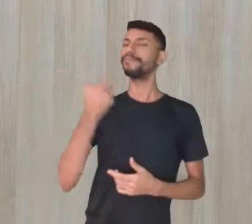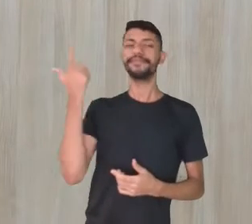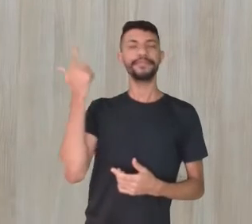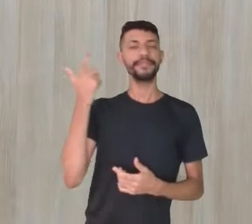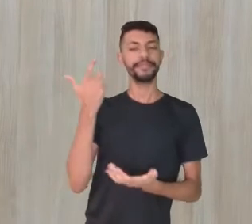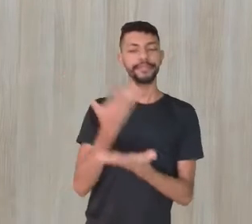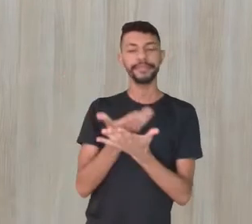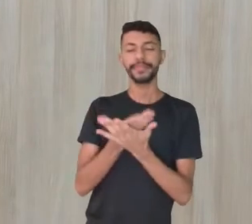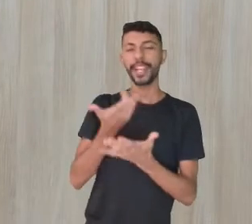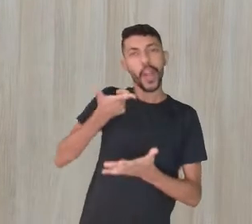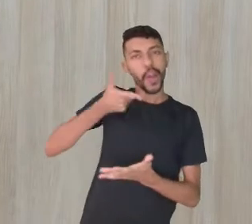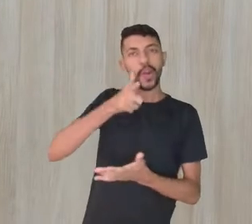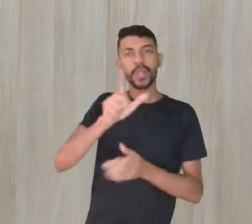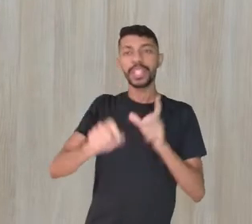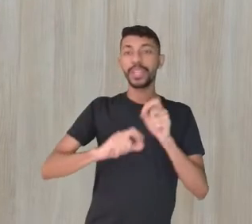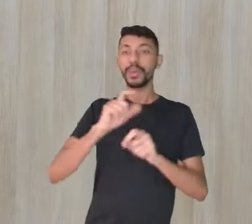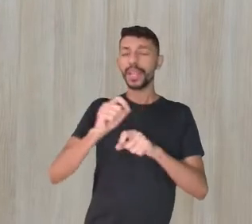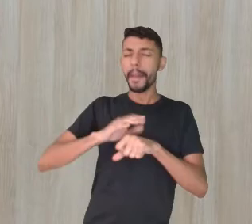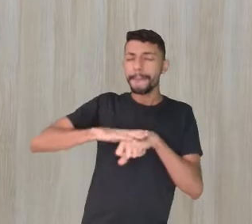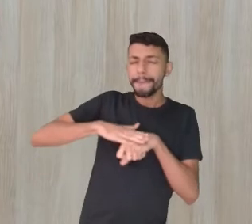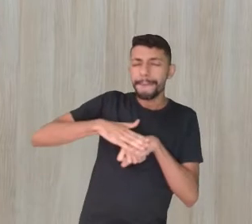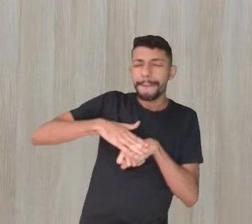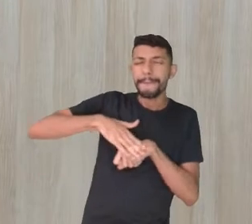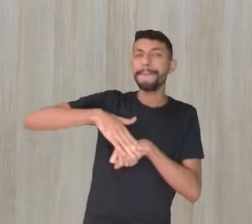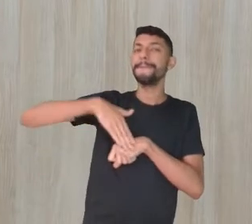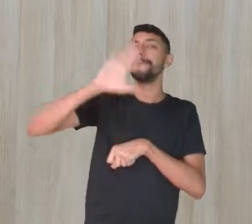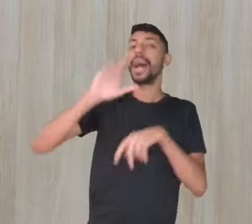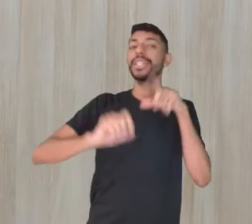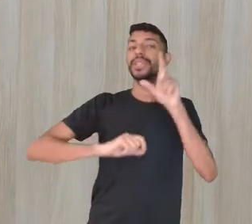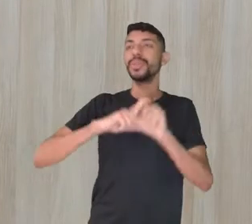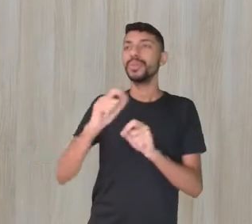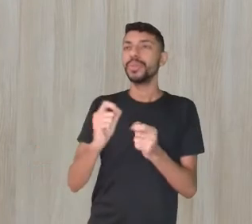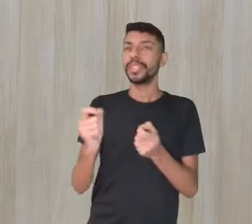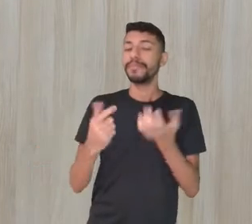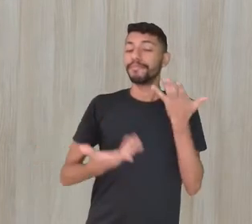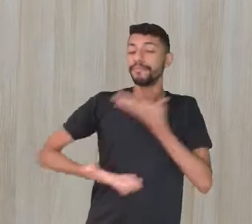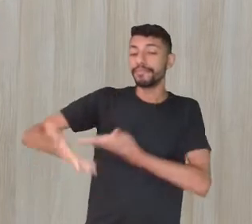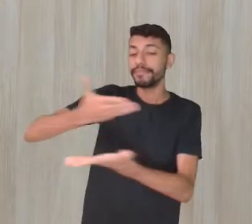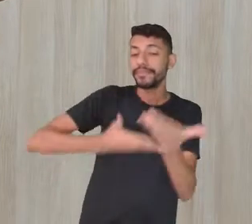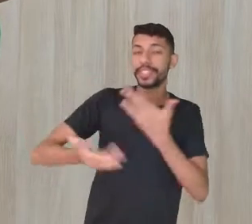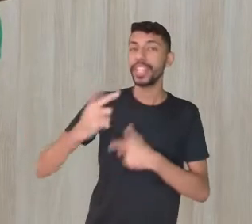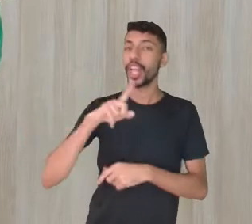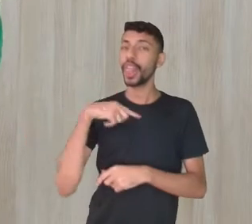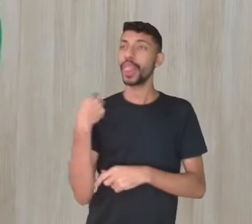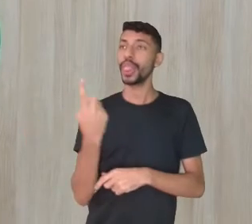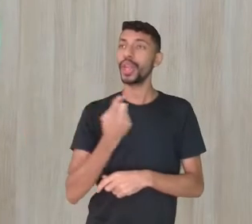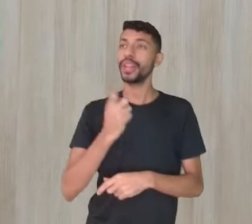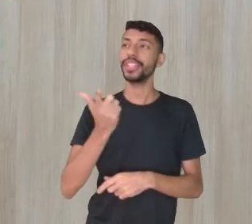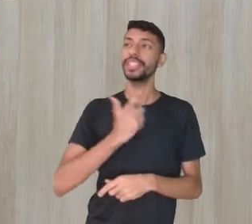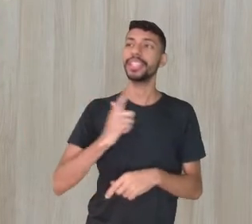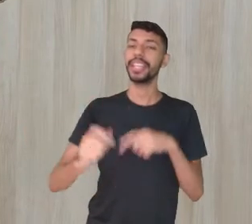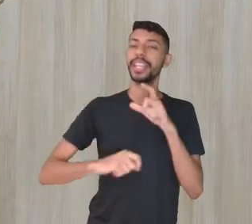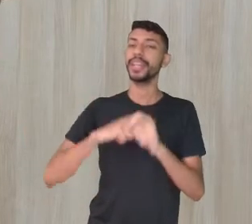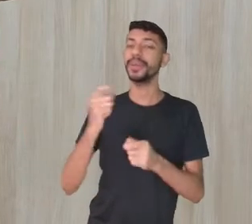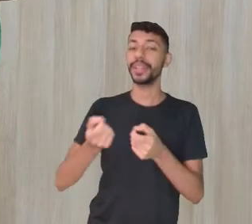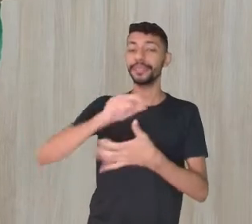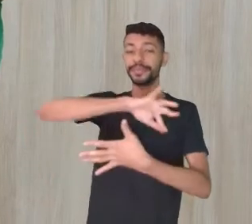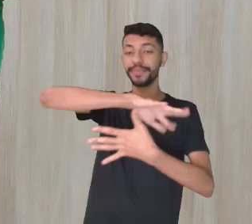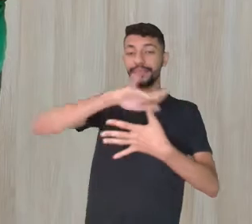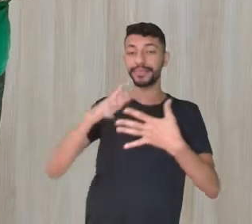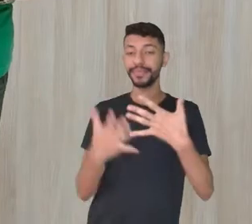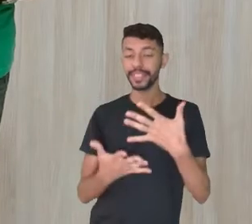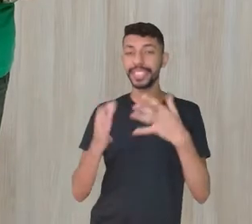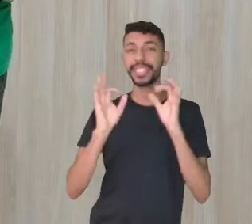fique muito mais, né, interativa, a gente está contando aí com a Línguas Brasileiras de Sinais, né?